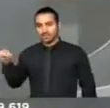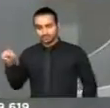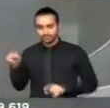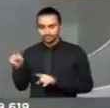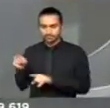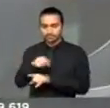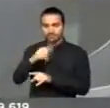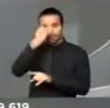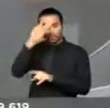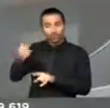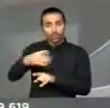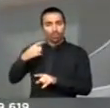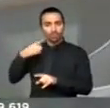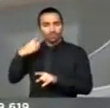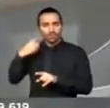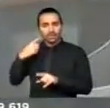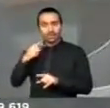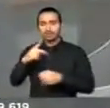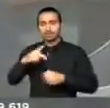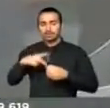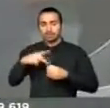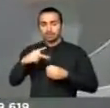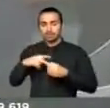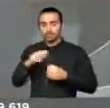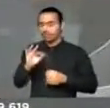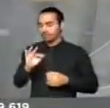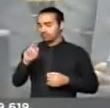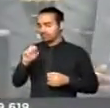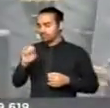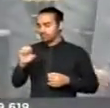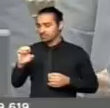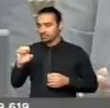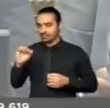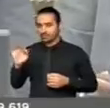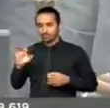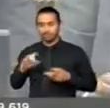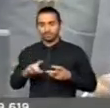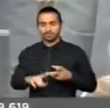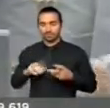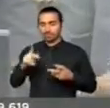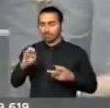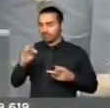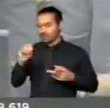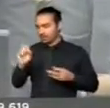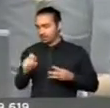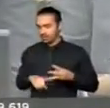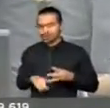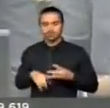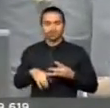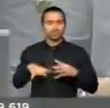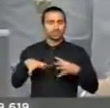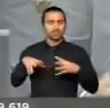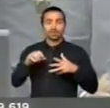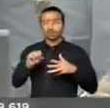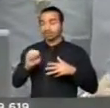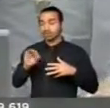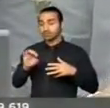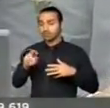os advogados que entraram agora FUNCEF, Petros, entre outros fundos de pensão, o duto que foi para a Sete